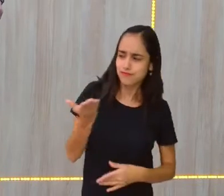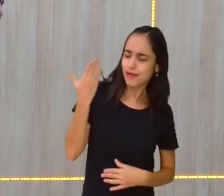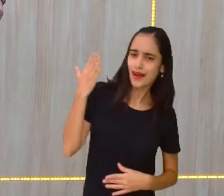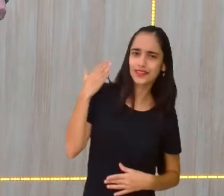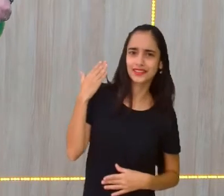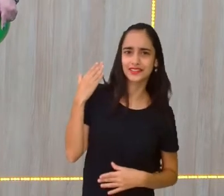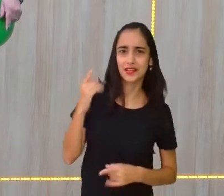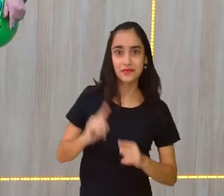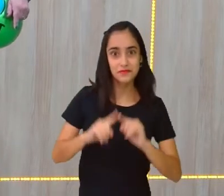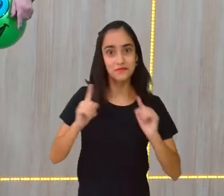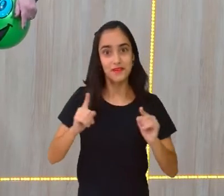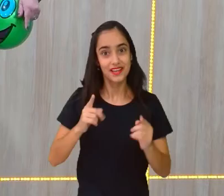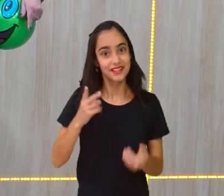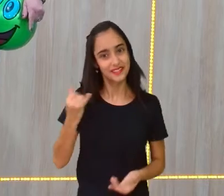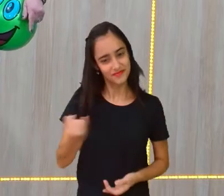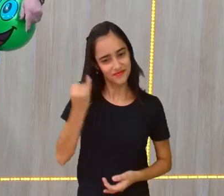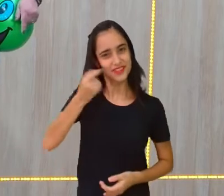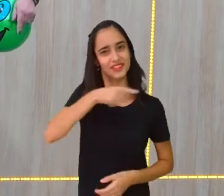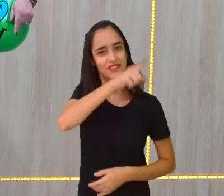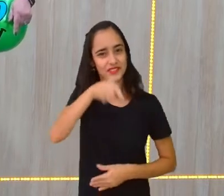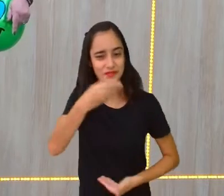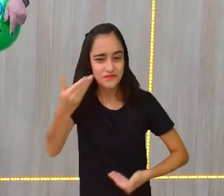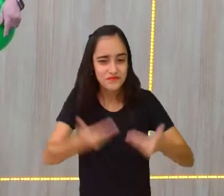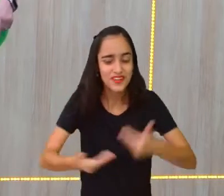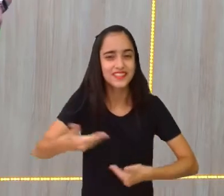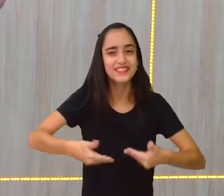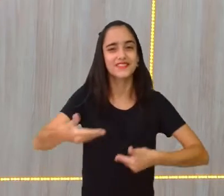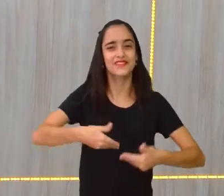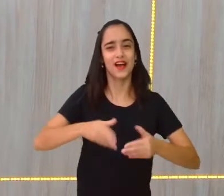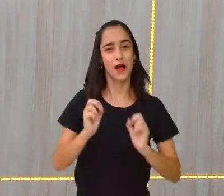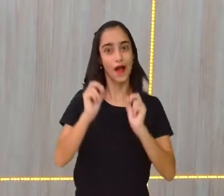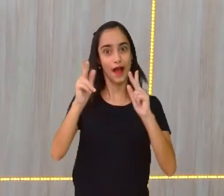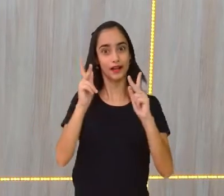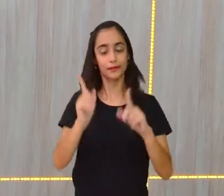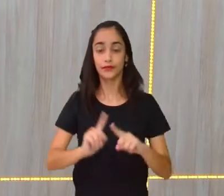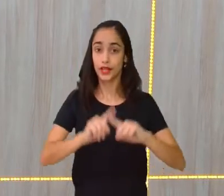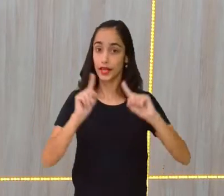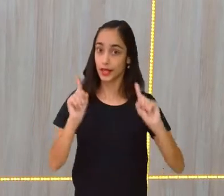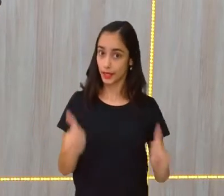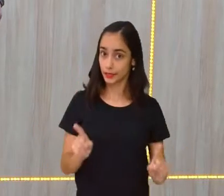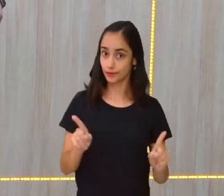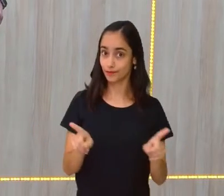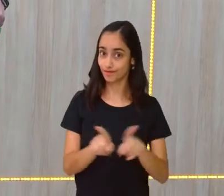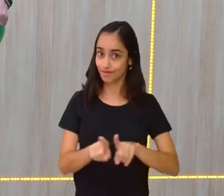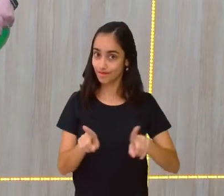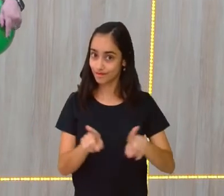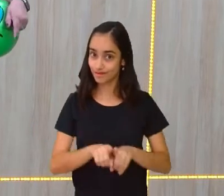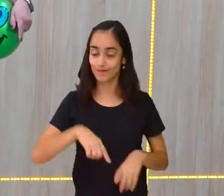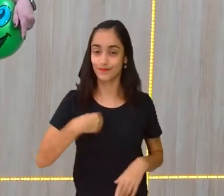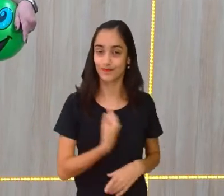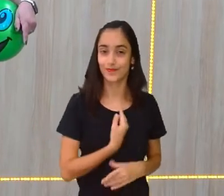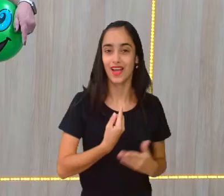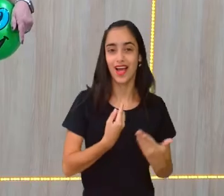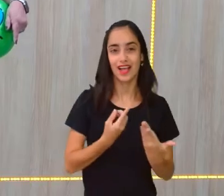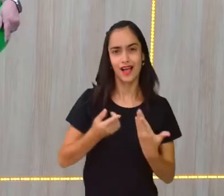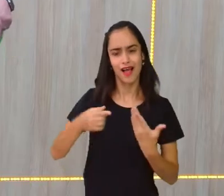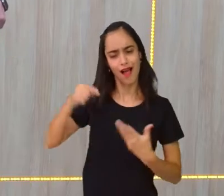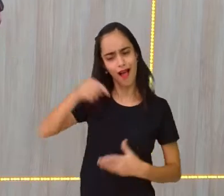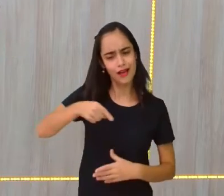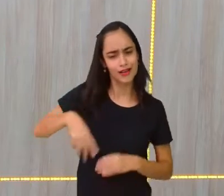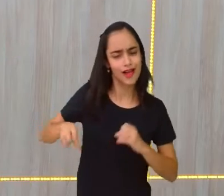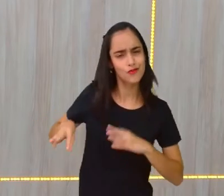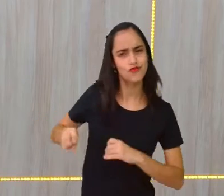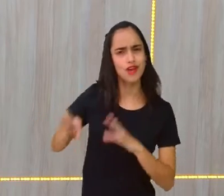contribuição, porque nós estamos atentos. Então, aí também, além de ter, né, tudo isso, a nossa escola oferecendo essa aula